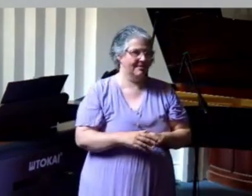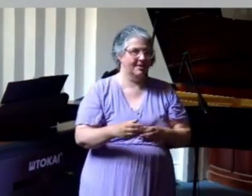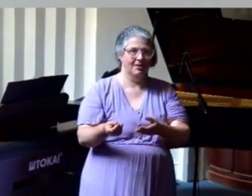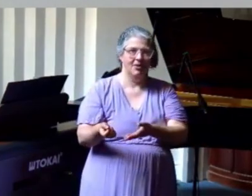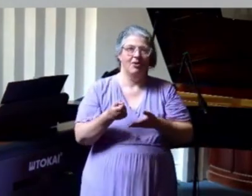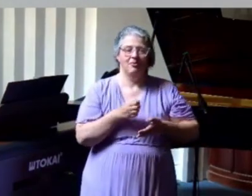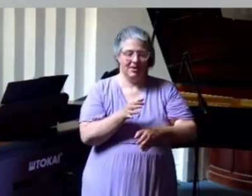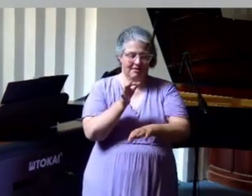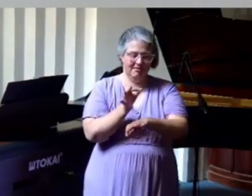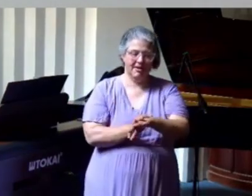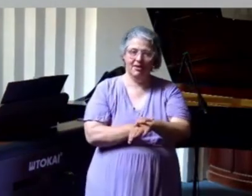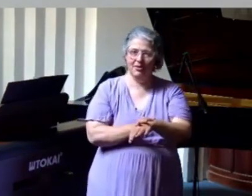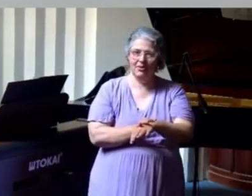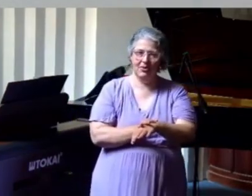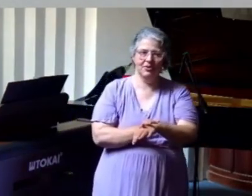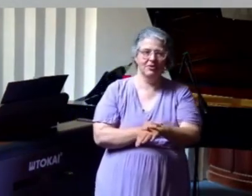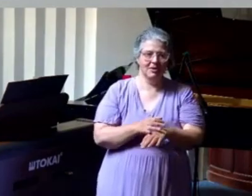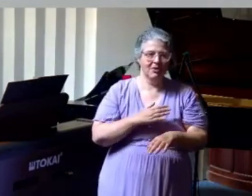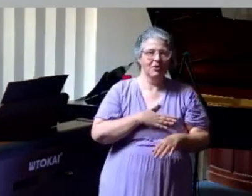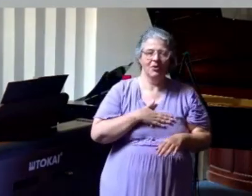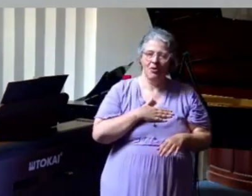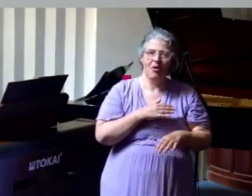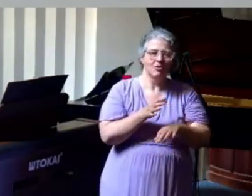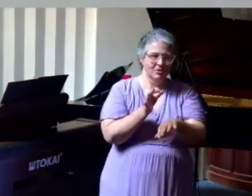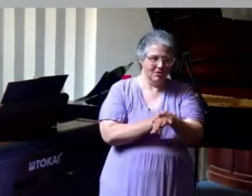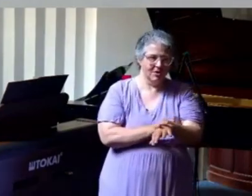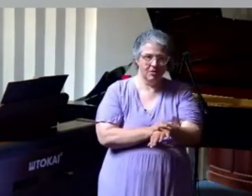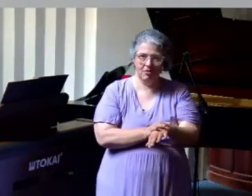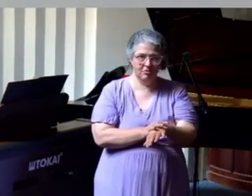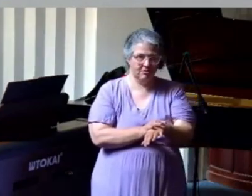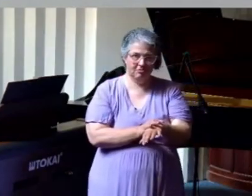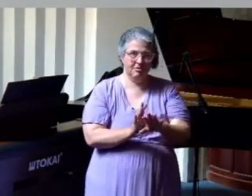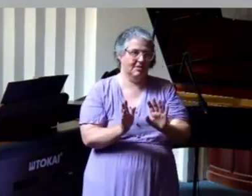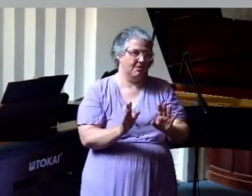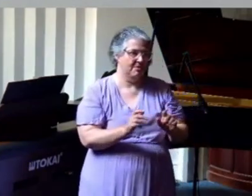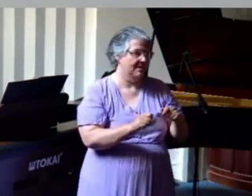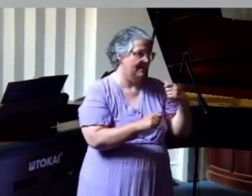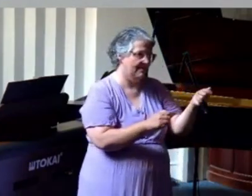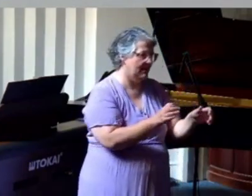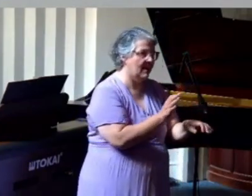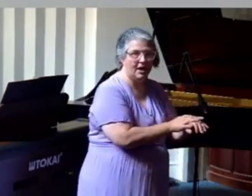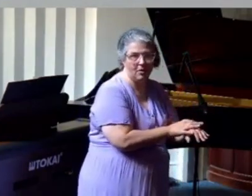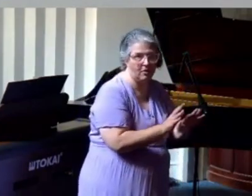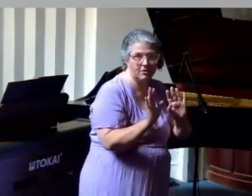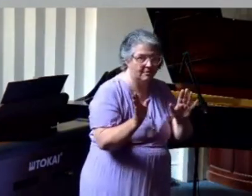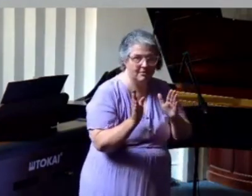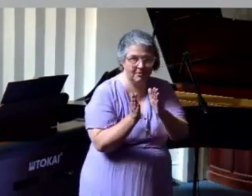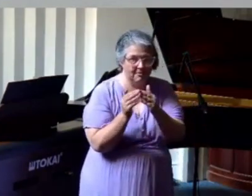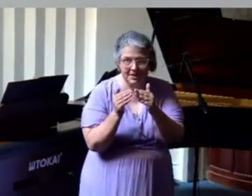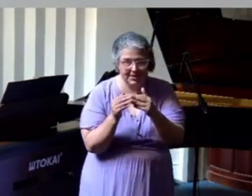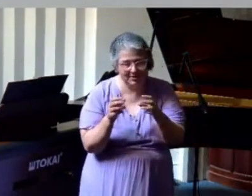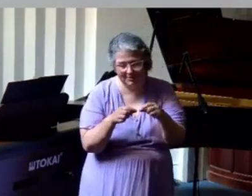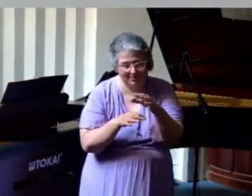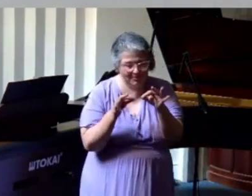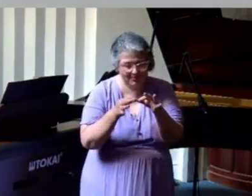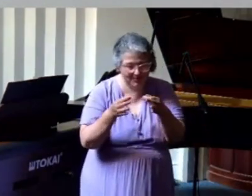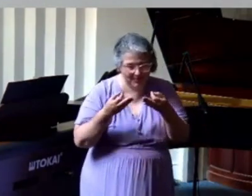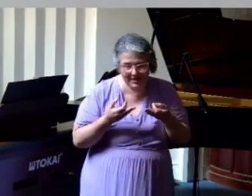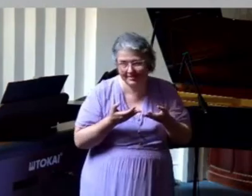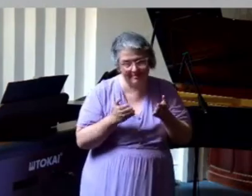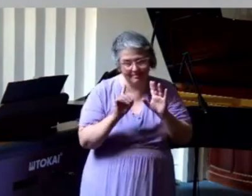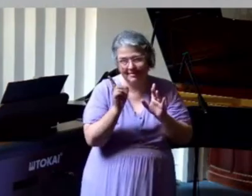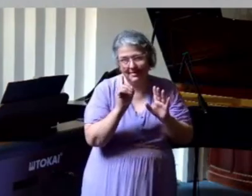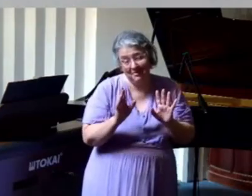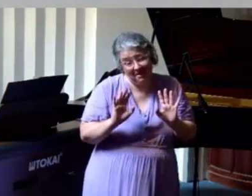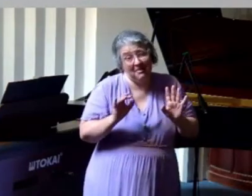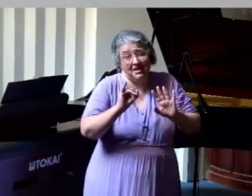relógio há algum tempo atrás. Eu gosto de relógio, Você não precisa me dar relógio, tá? Eu não estou falando para constranger você a me dar relógio. Mas se quiser, pode.